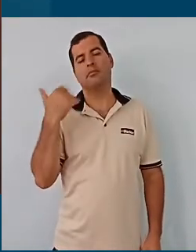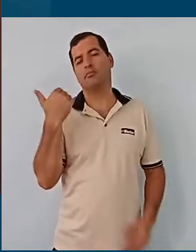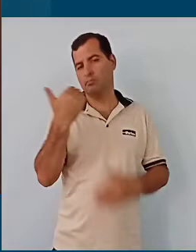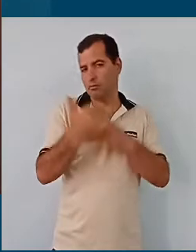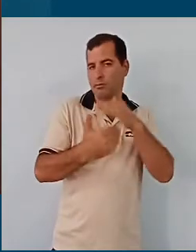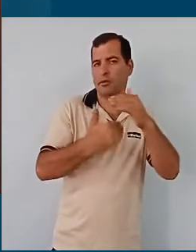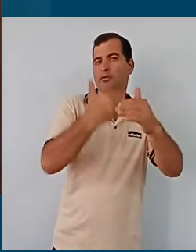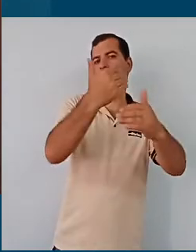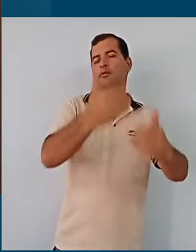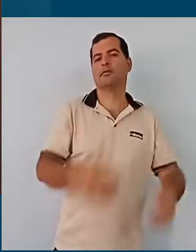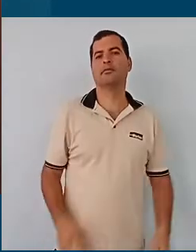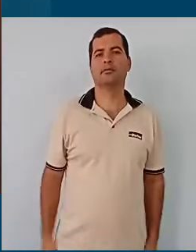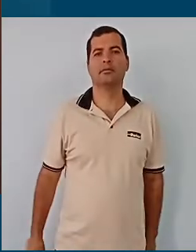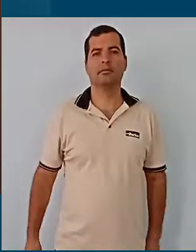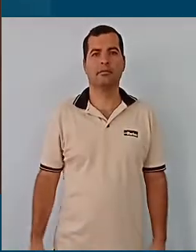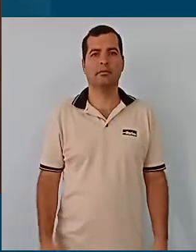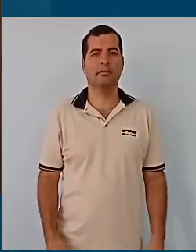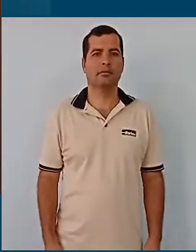né?